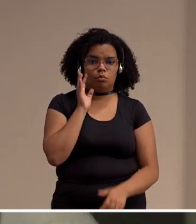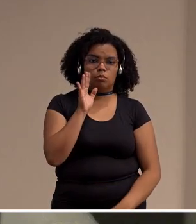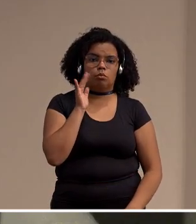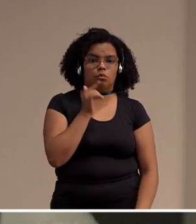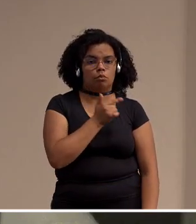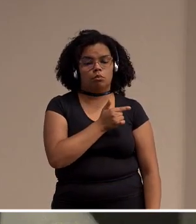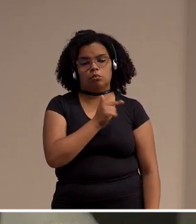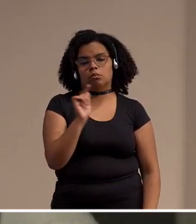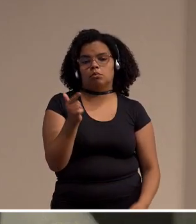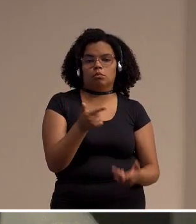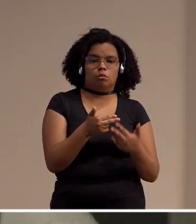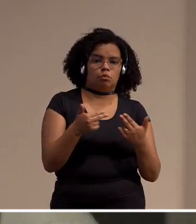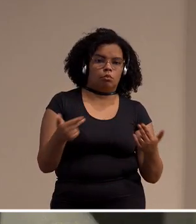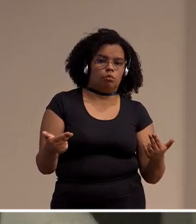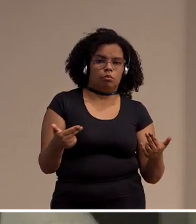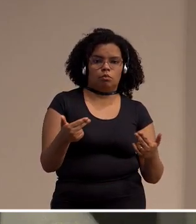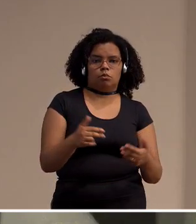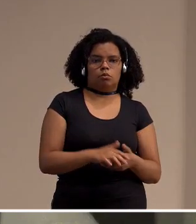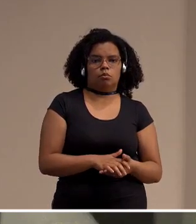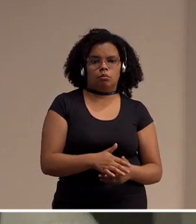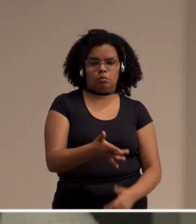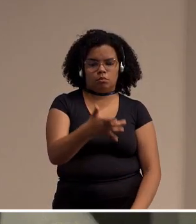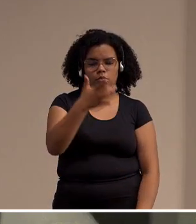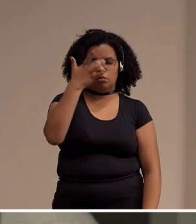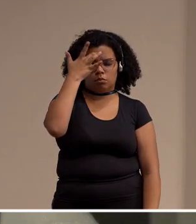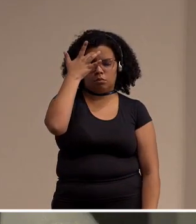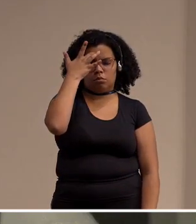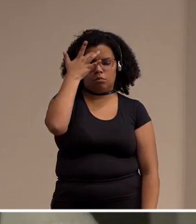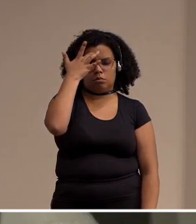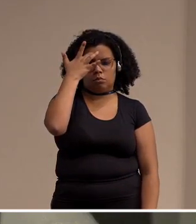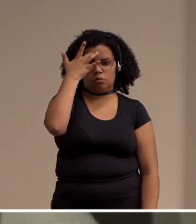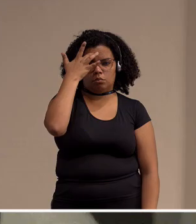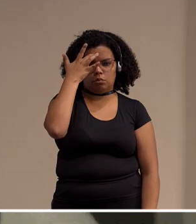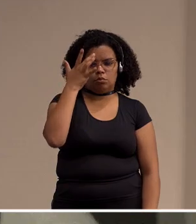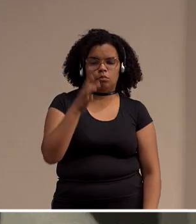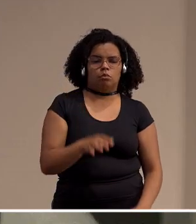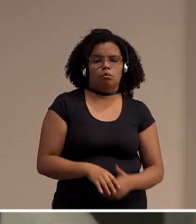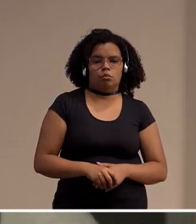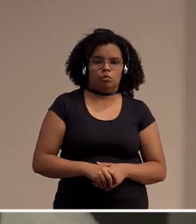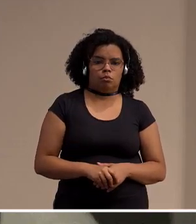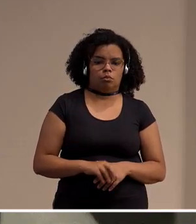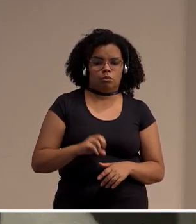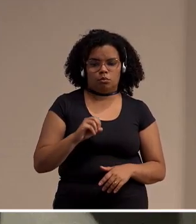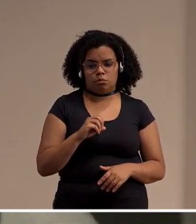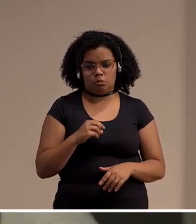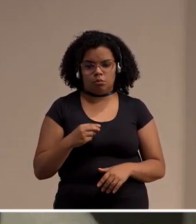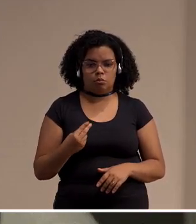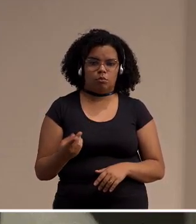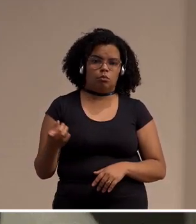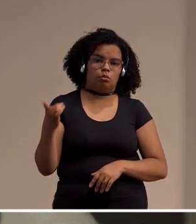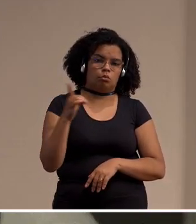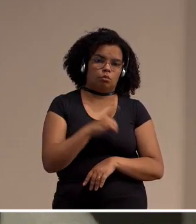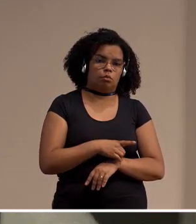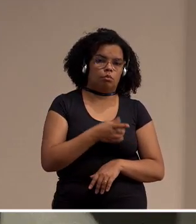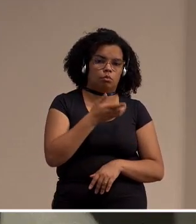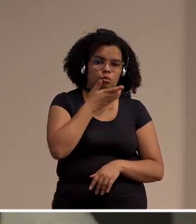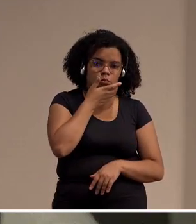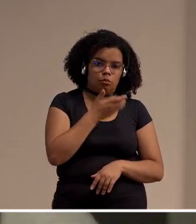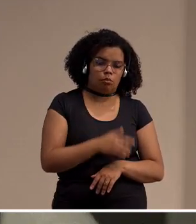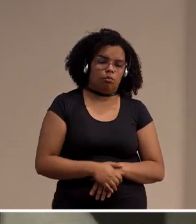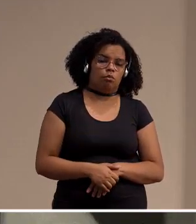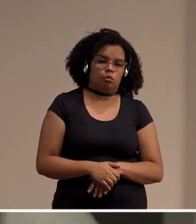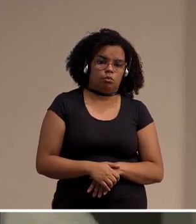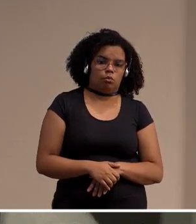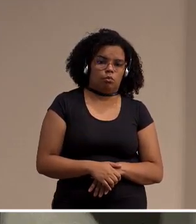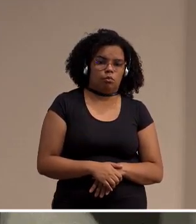outras coisas. Sei lá, penso a telepatia nacional do Roque Larraqui, ou o Dengue Boy,